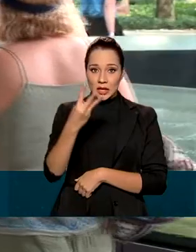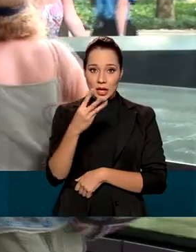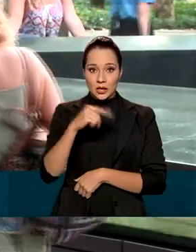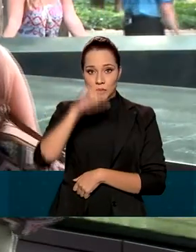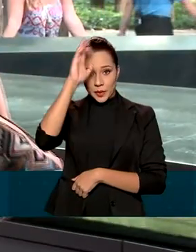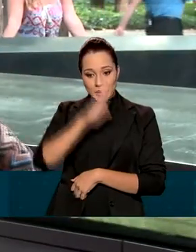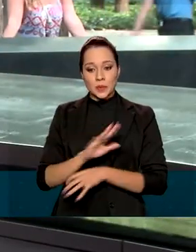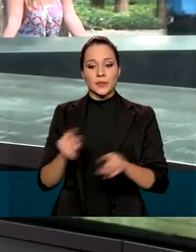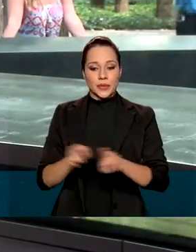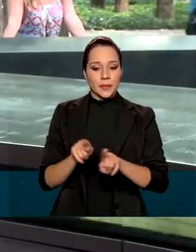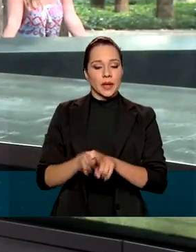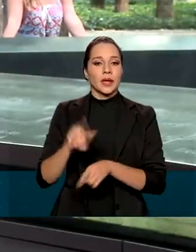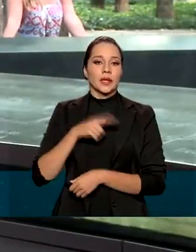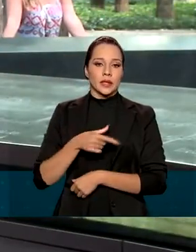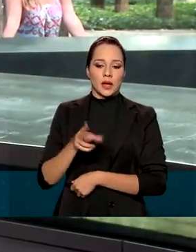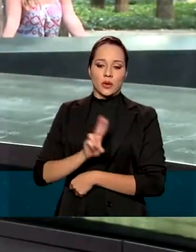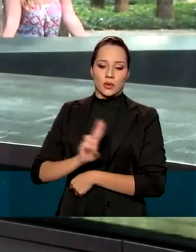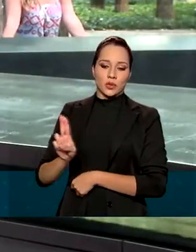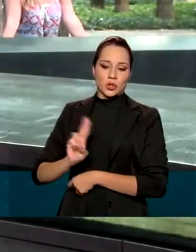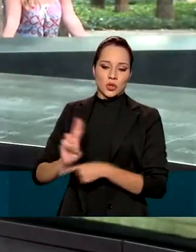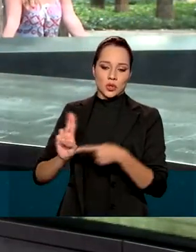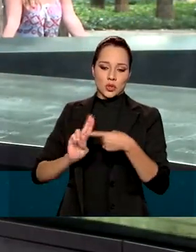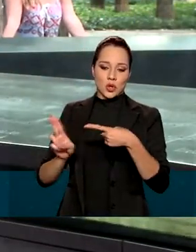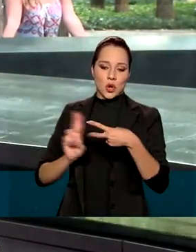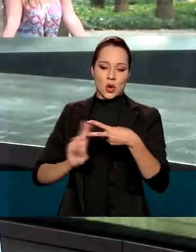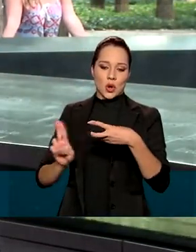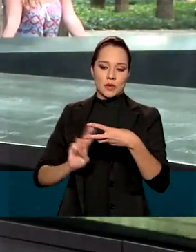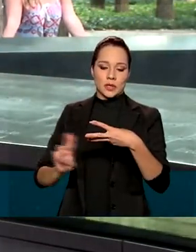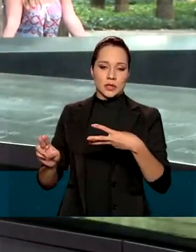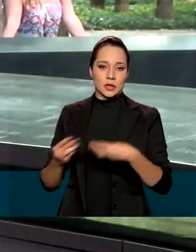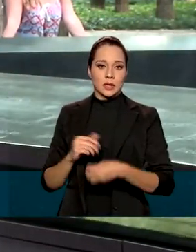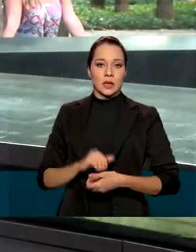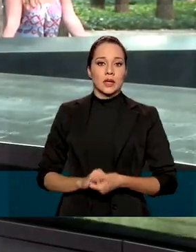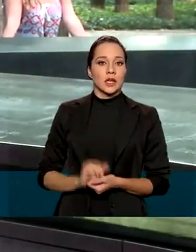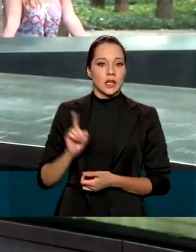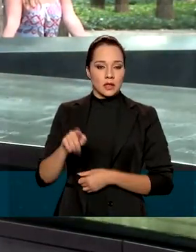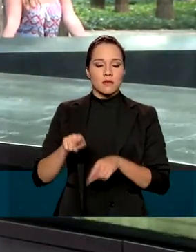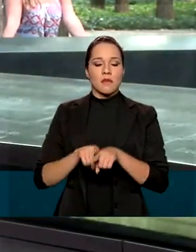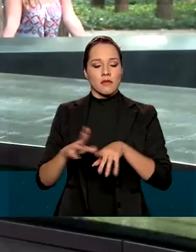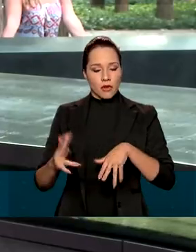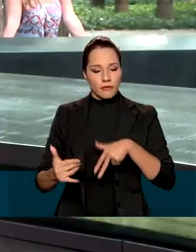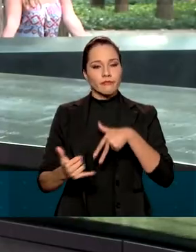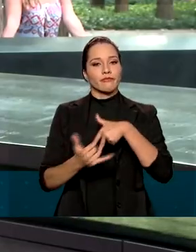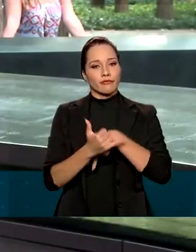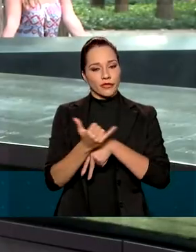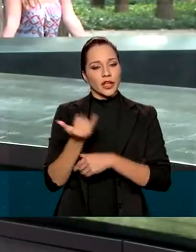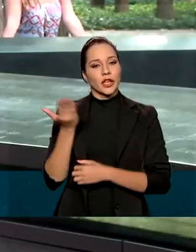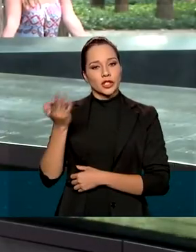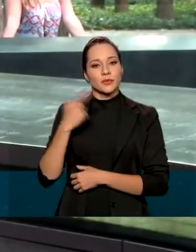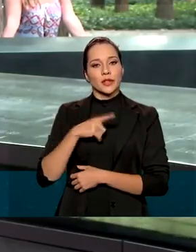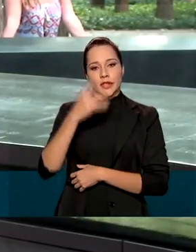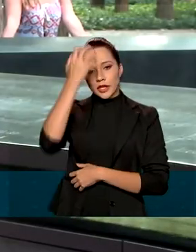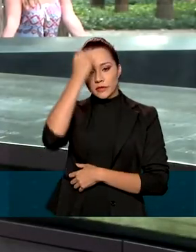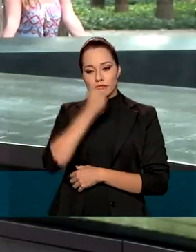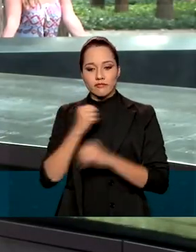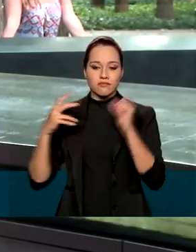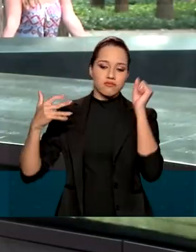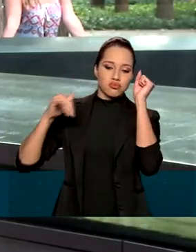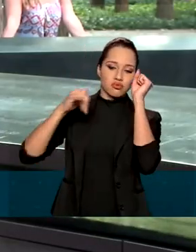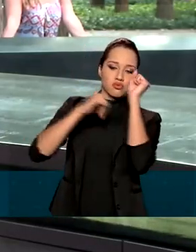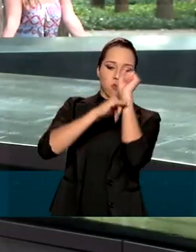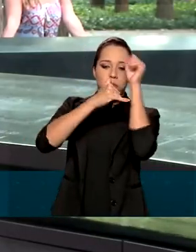brasileiros também estão entre esses nomes três brasileiros foram vítimas é desse ataque